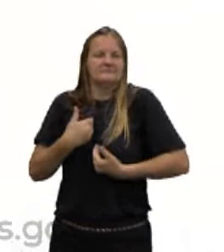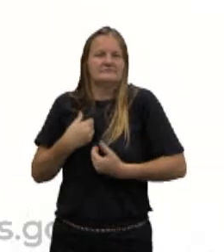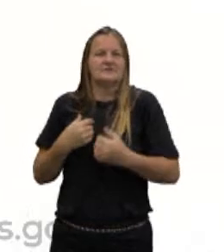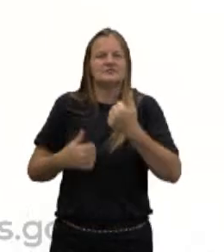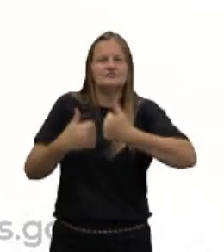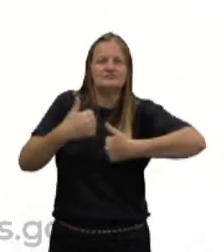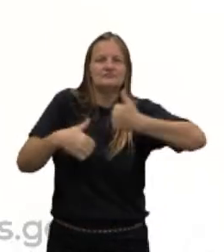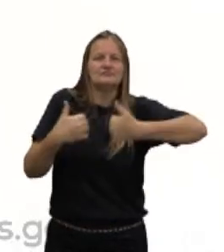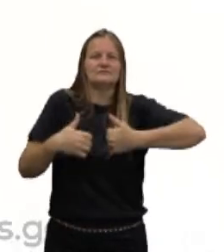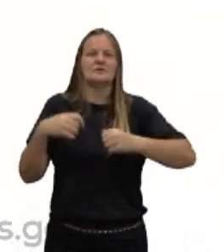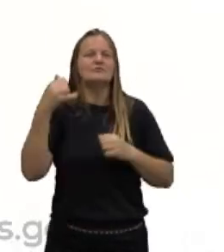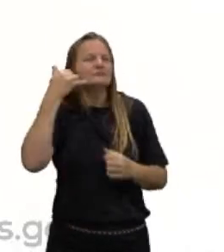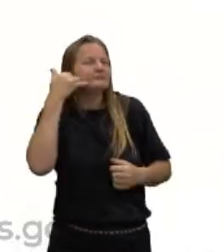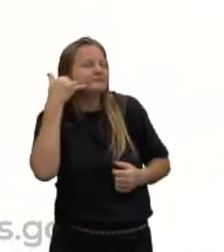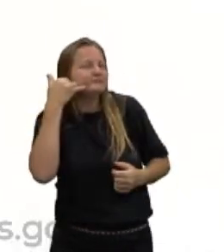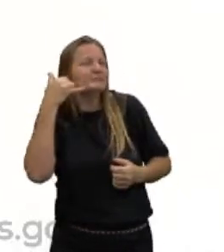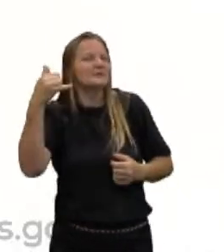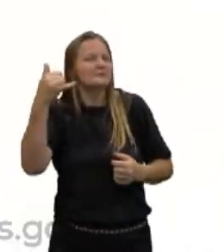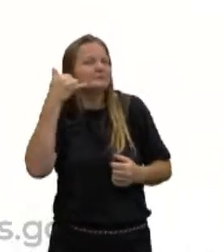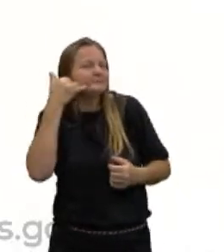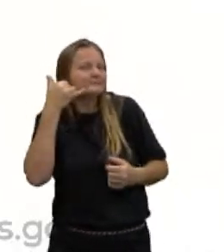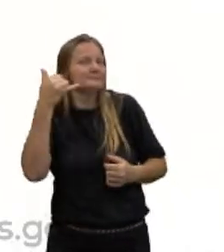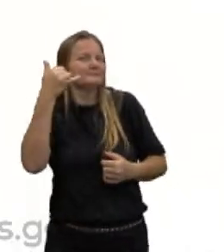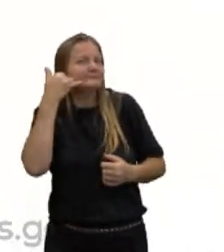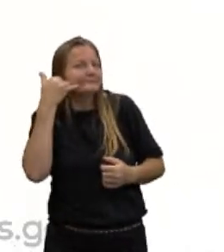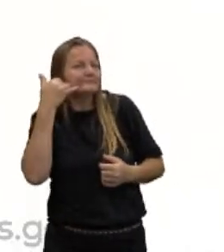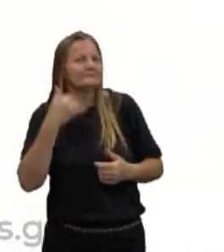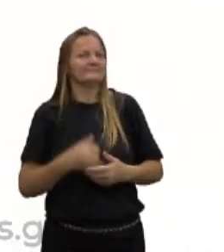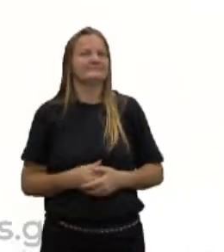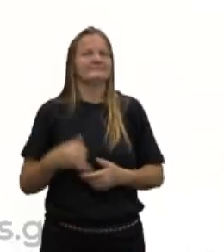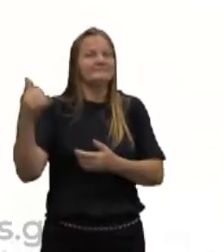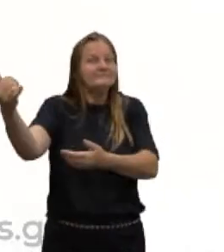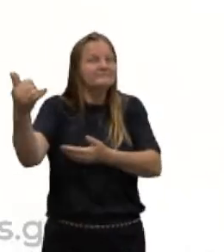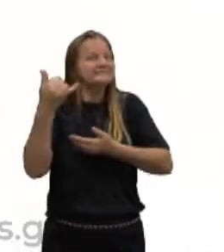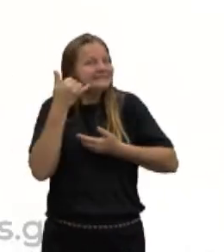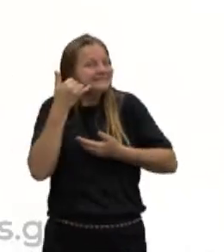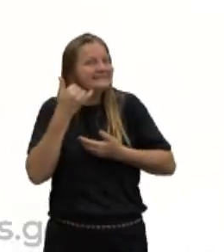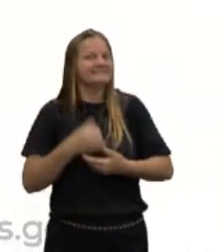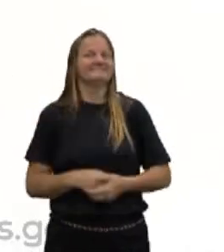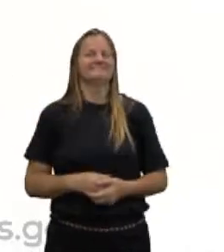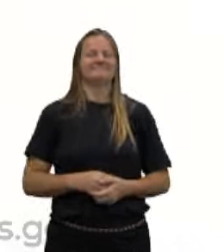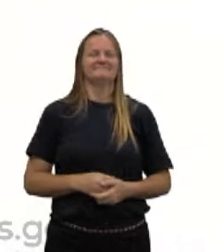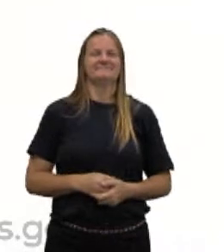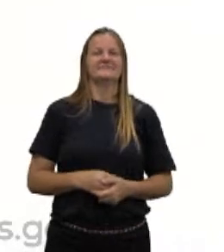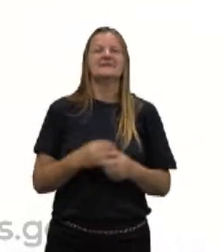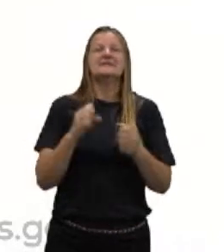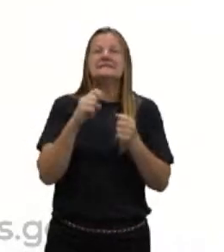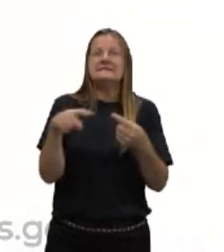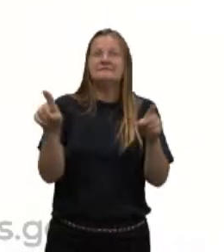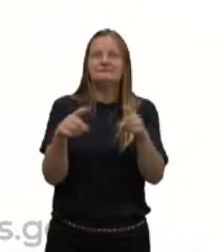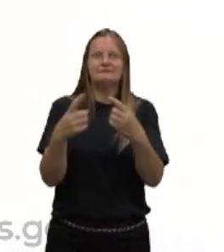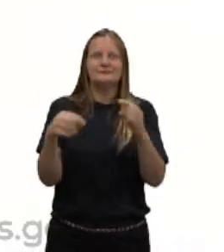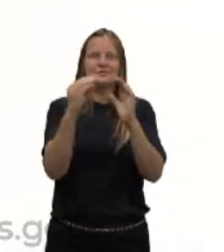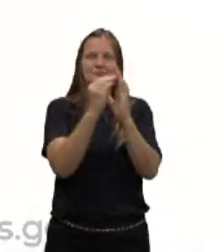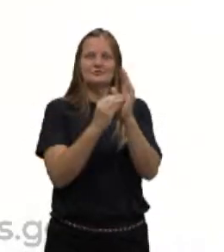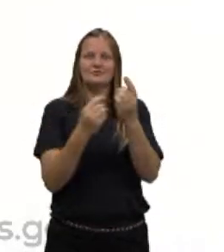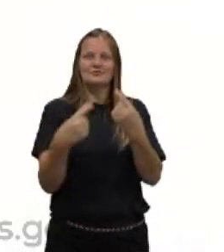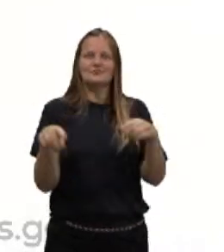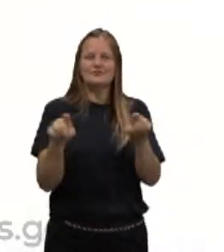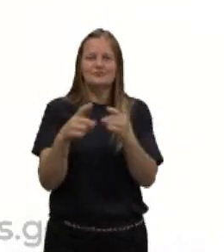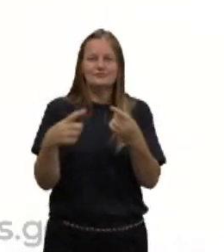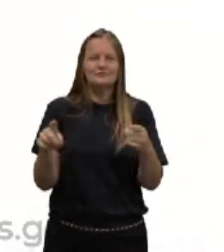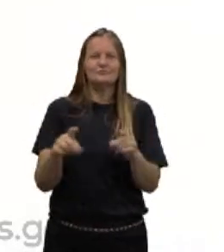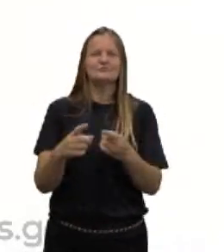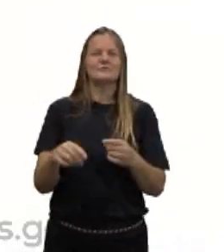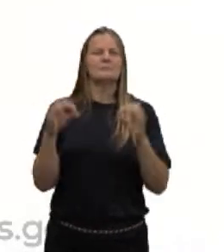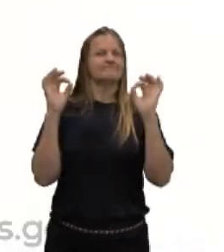jogar, me liga, me liga. Ok, pensando em questão musical, de composição,